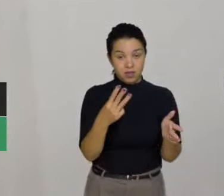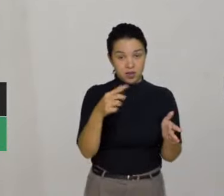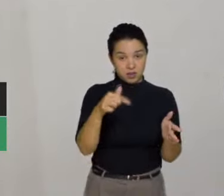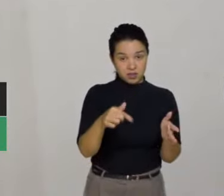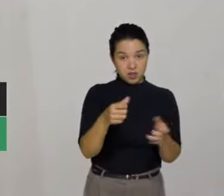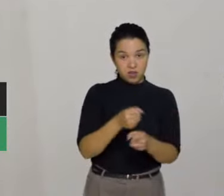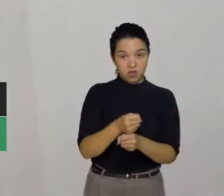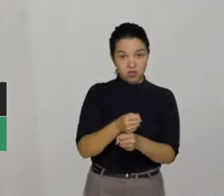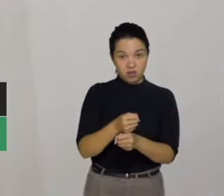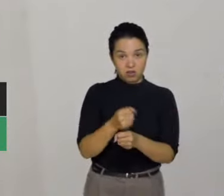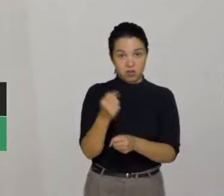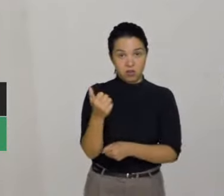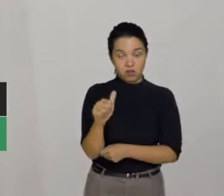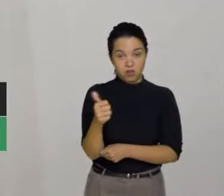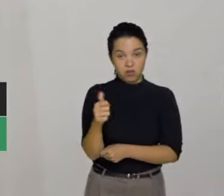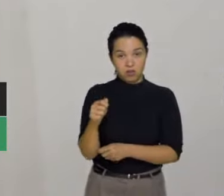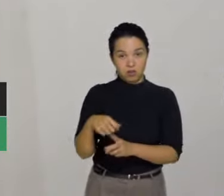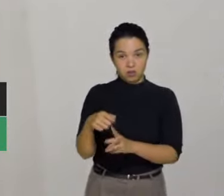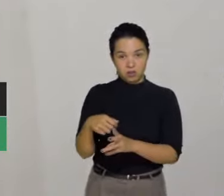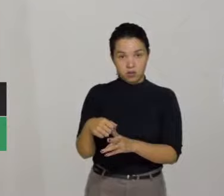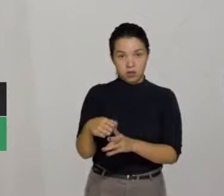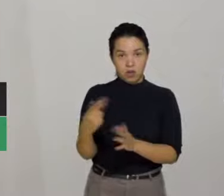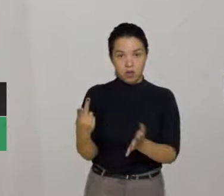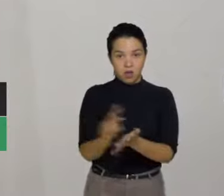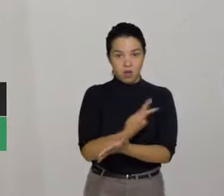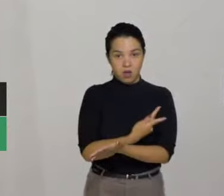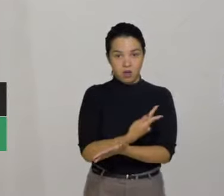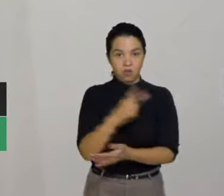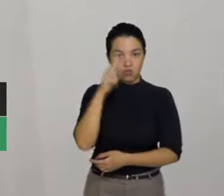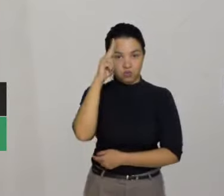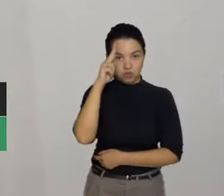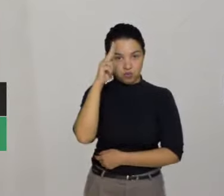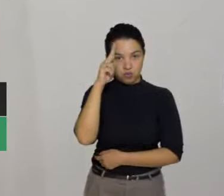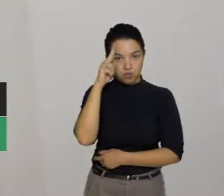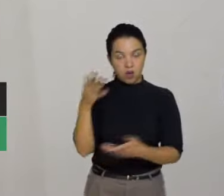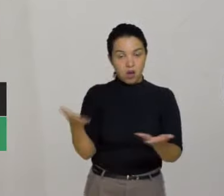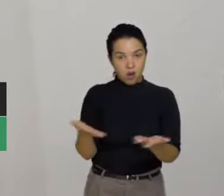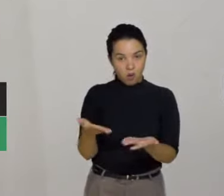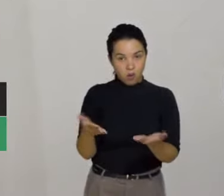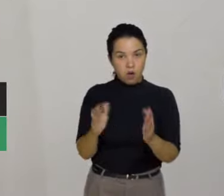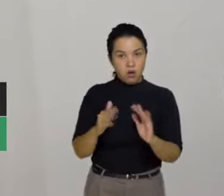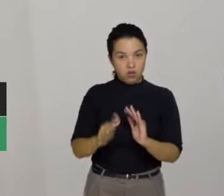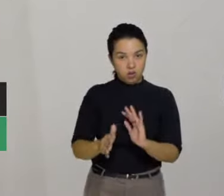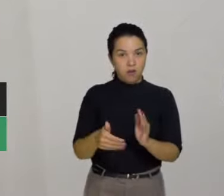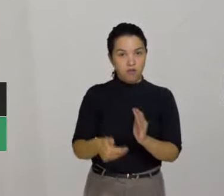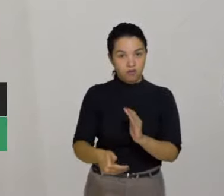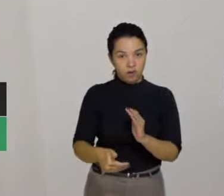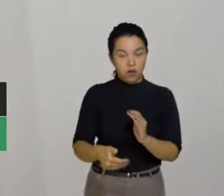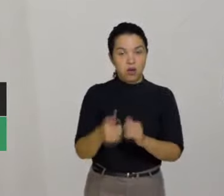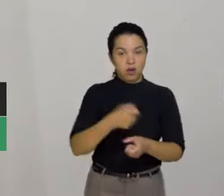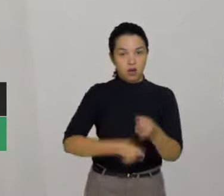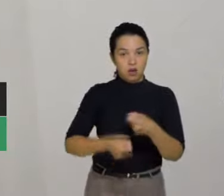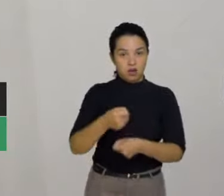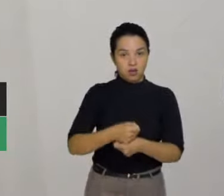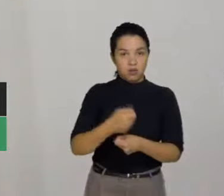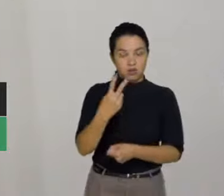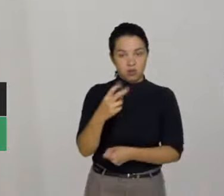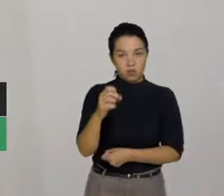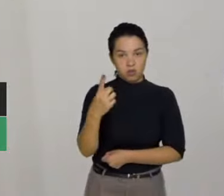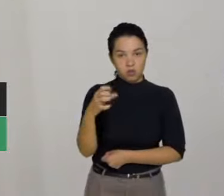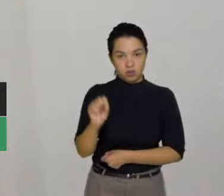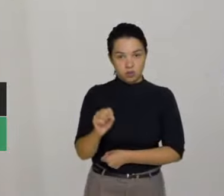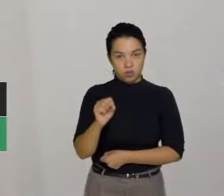meses e um erro histórico. E esse erro histórico já está sendo trabalhado desde 2018 para que seja